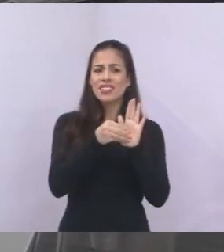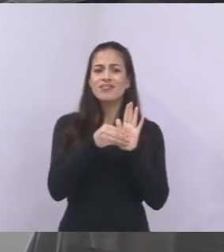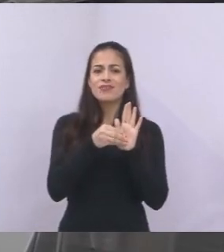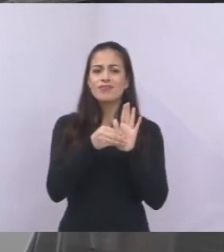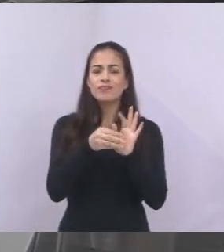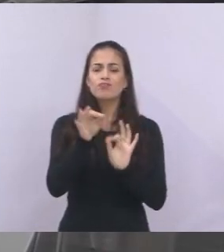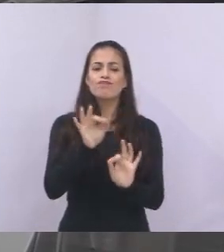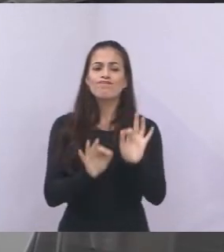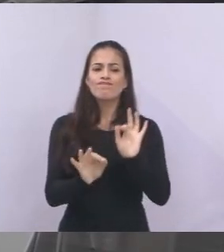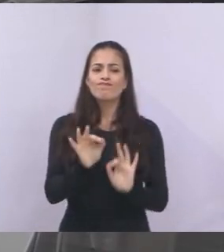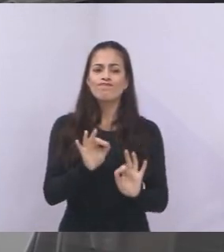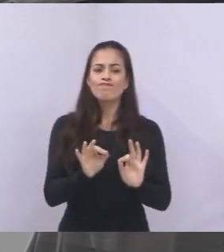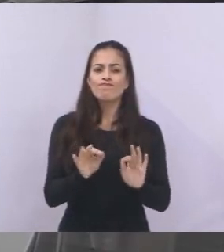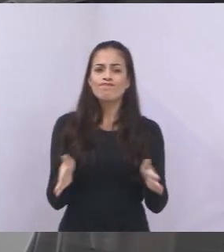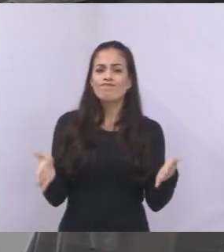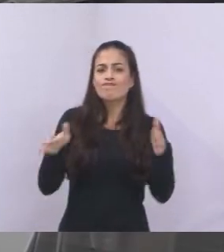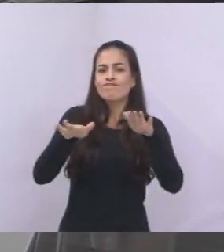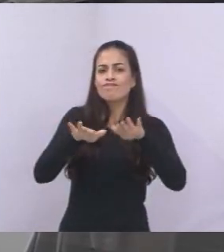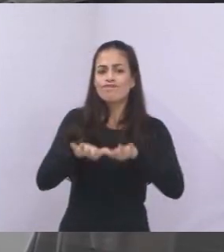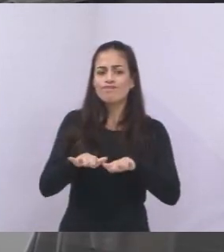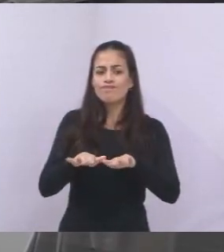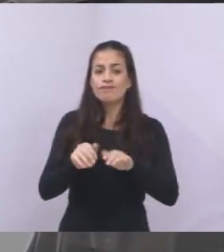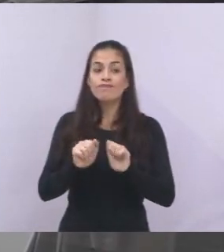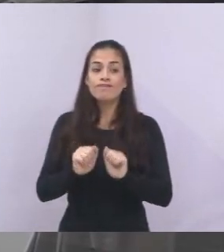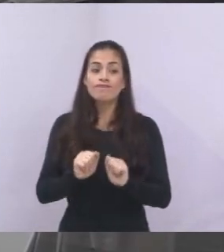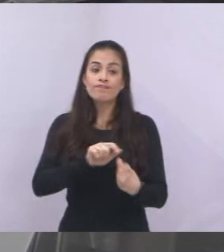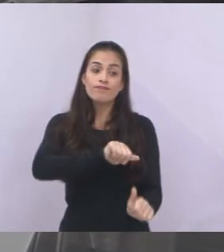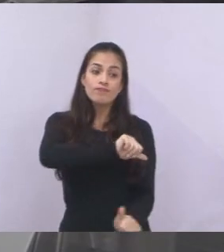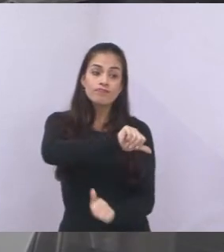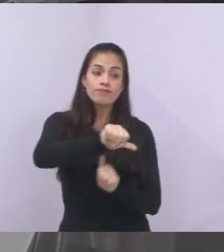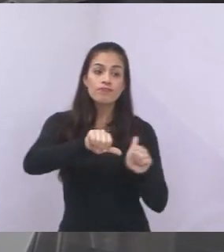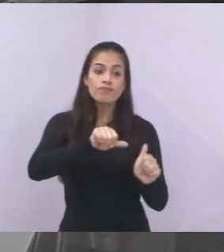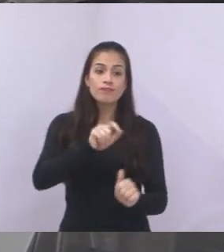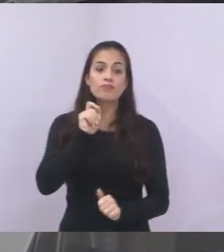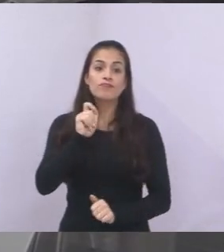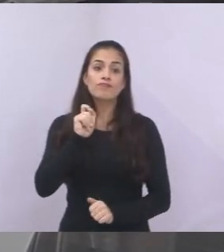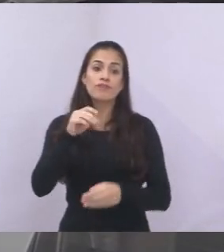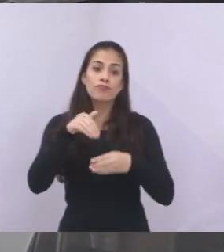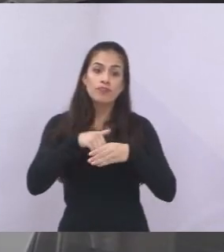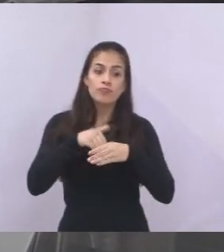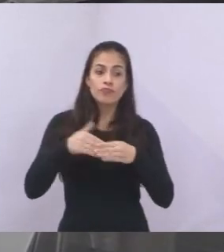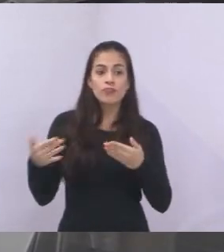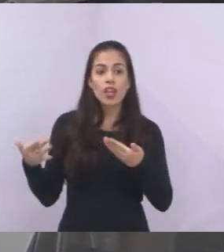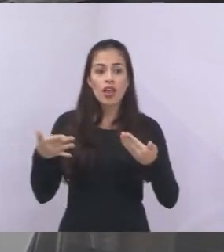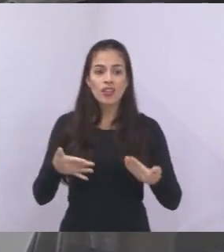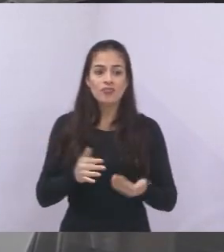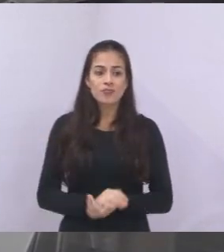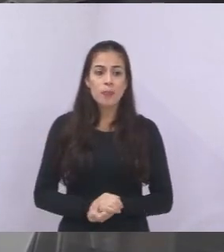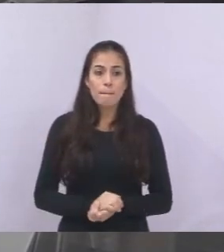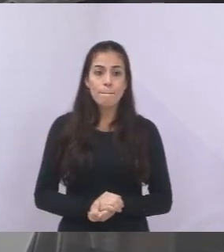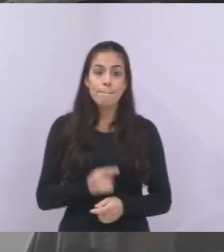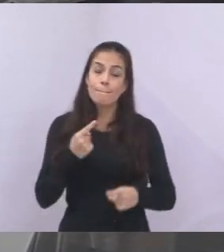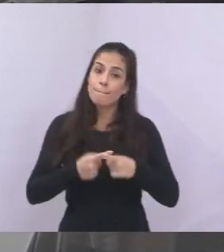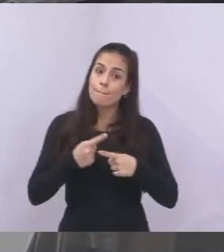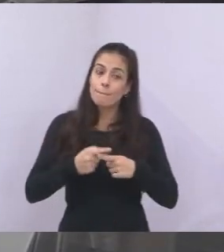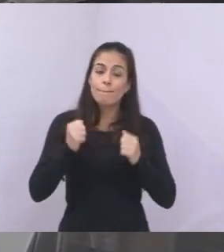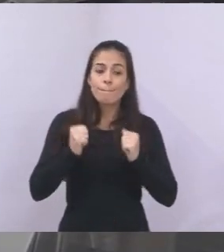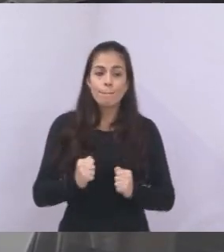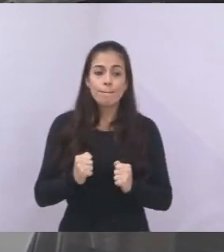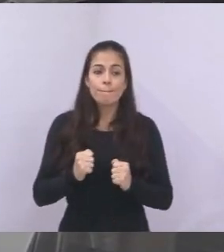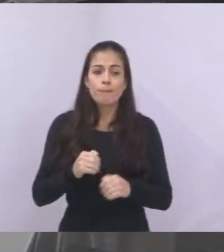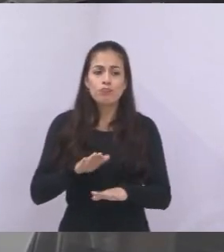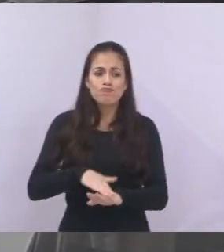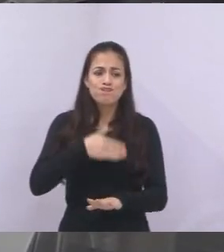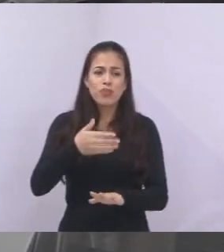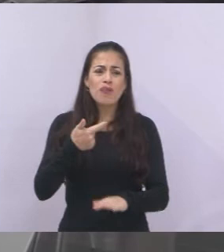embasamento jurídico e equilíbrio atuarial que pudesse mudar o que nós estamos votando aqui. Porque isso poderia ser feito desde o primeiro momento,